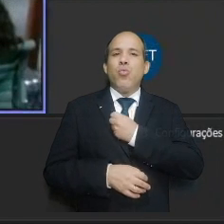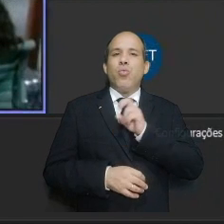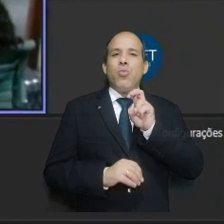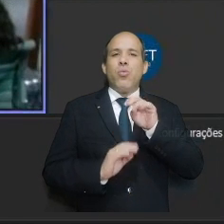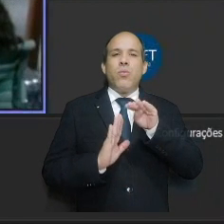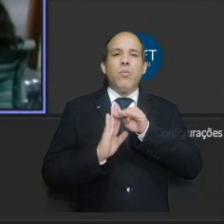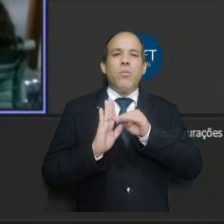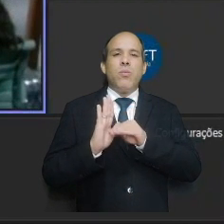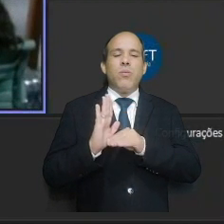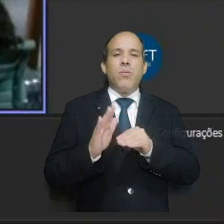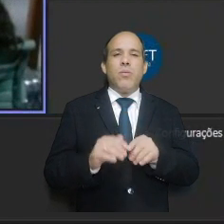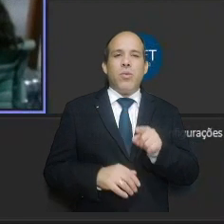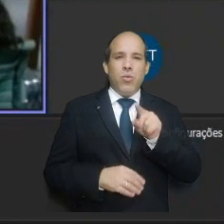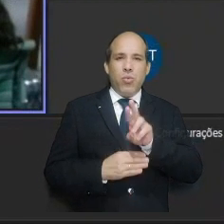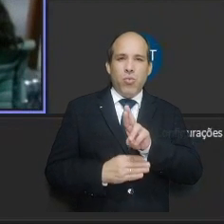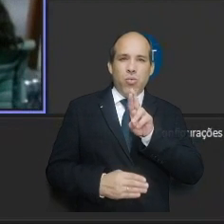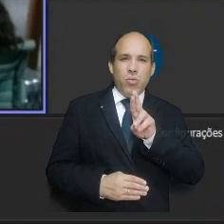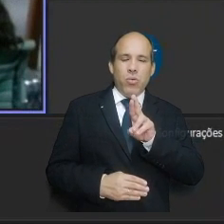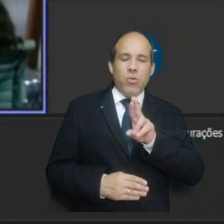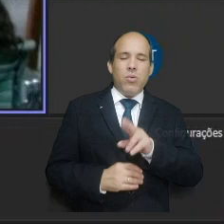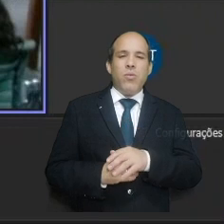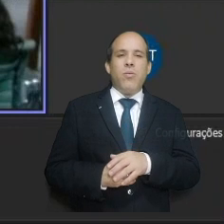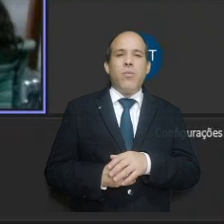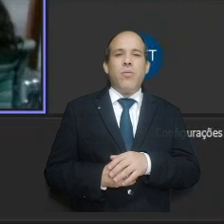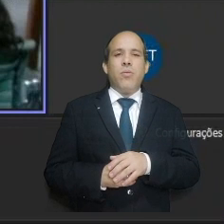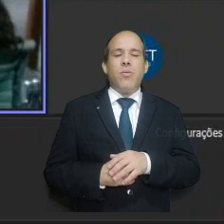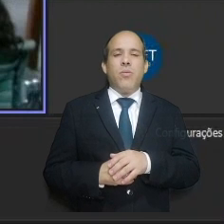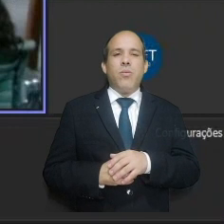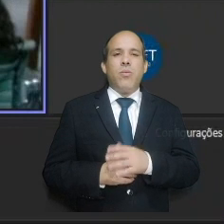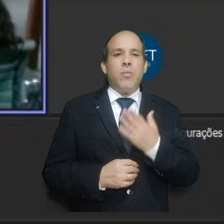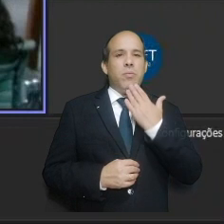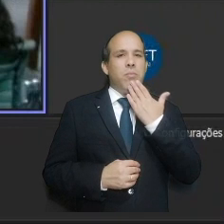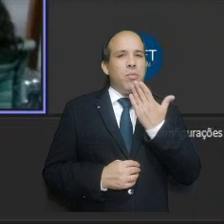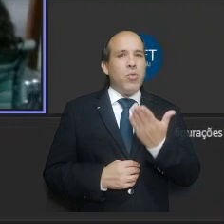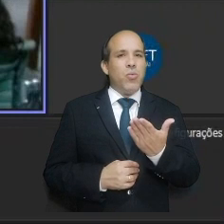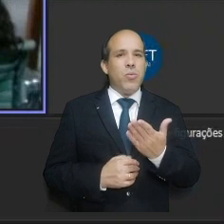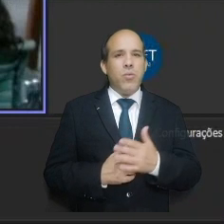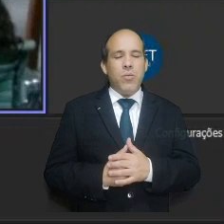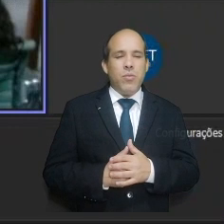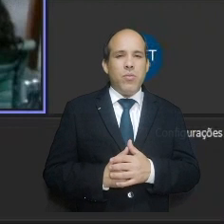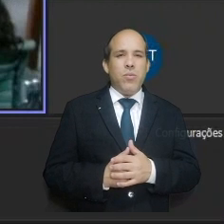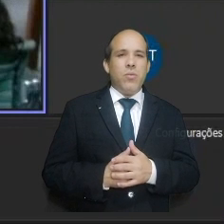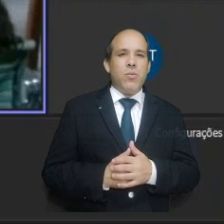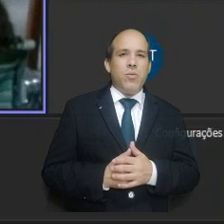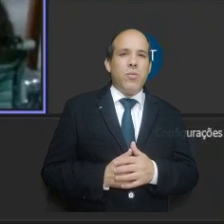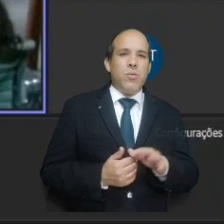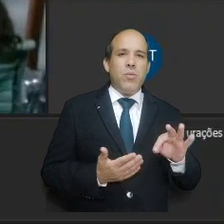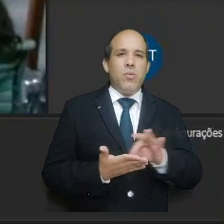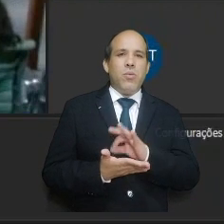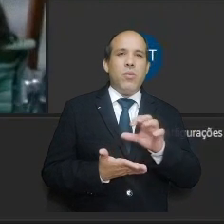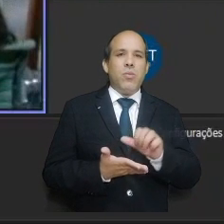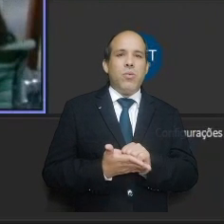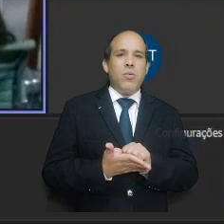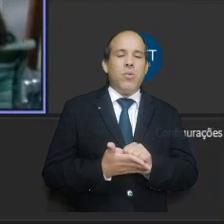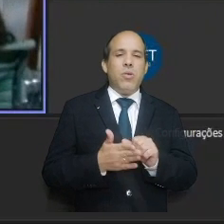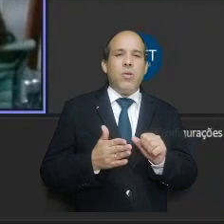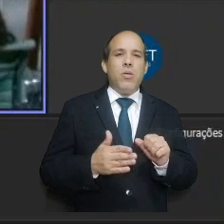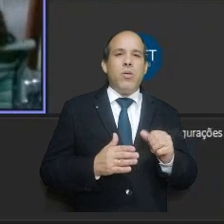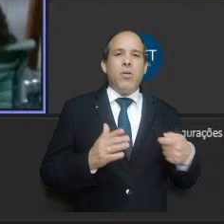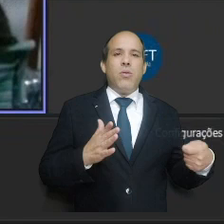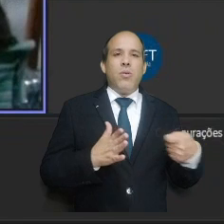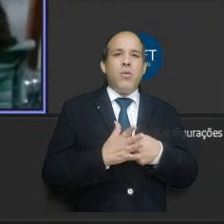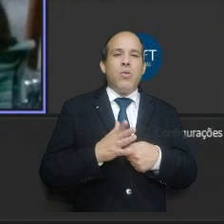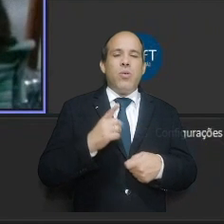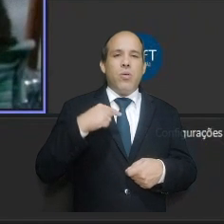Chama a julgamento o processo número 5 da pauta, de sua relatoria, desembargador de Aulas. Solicita a inscrição